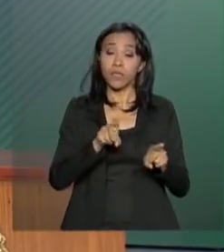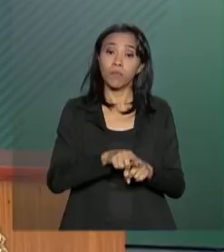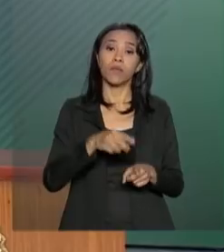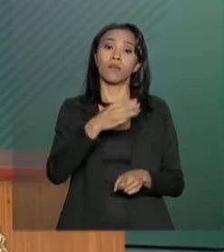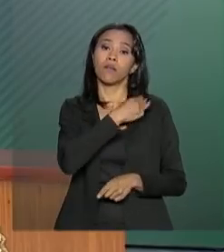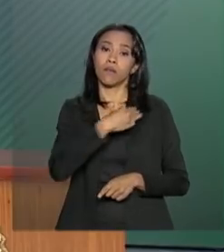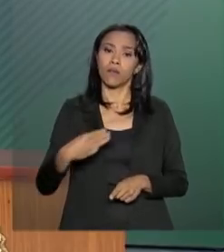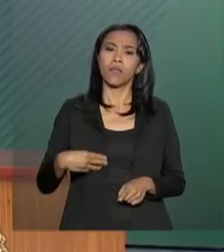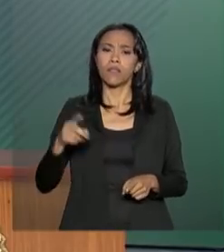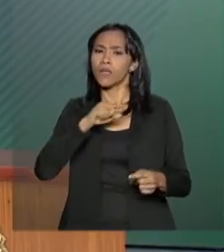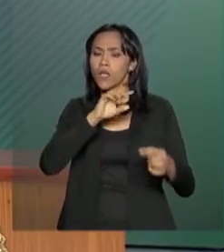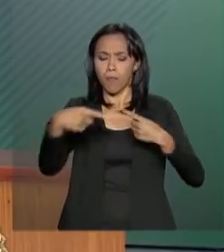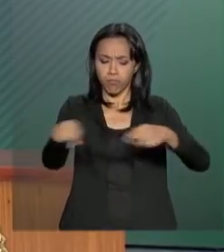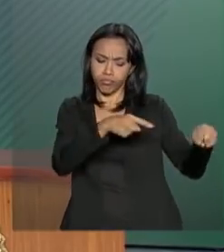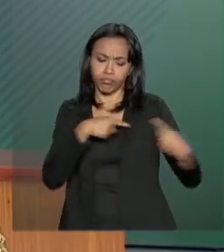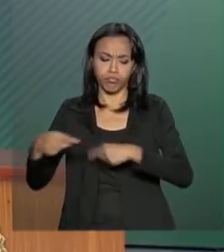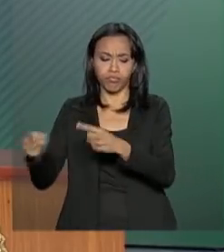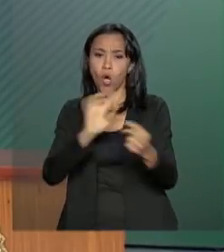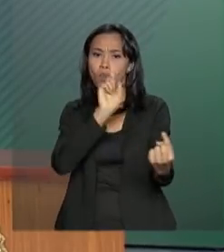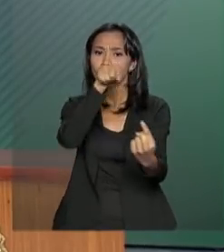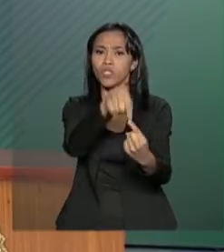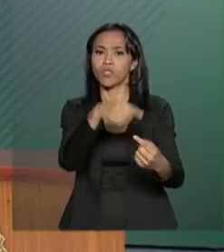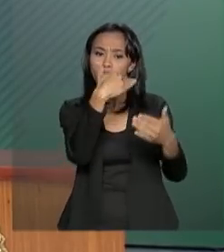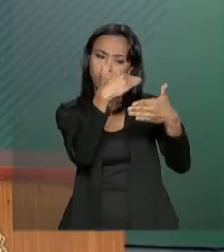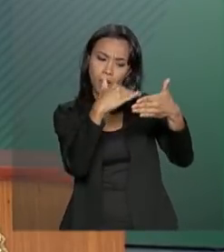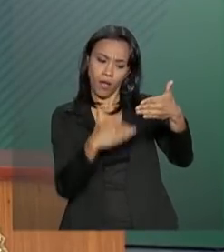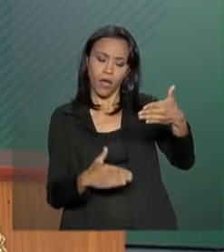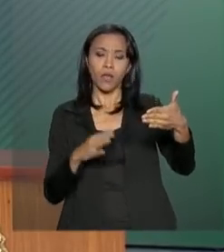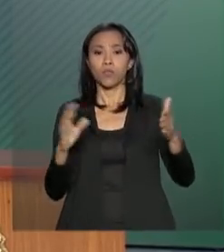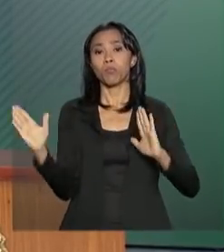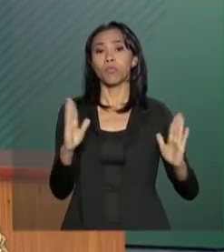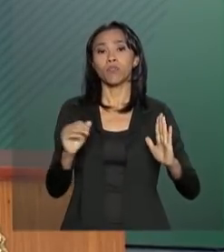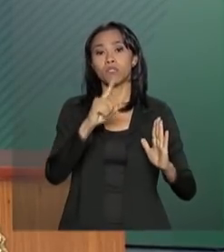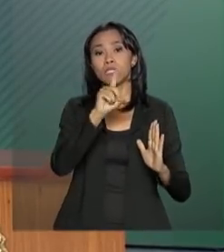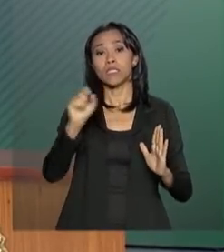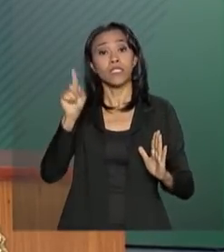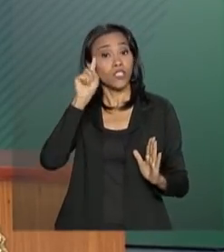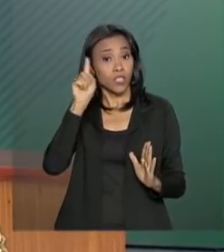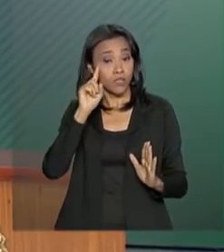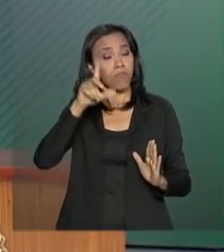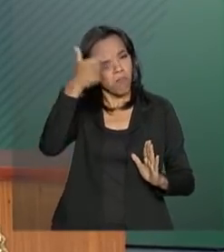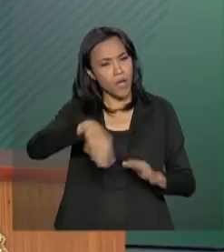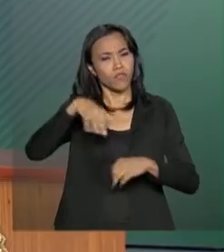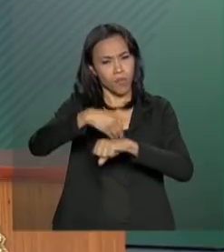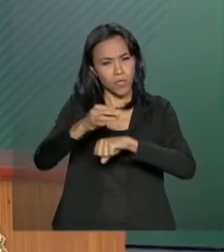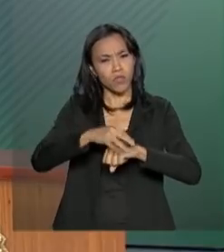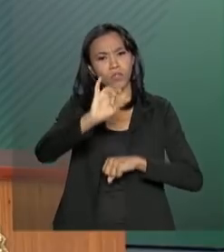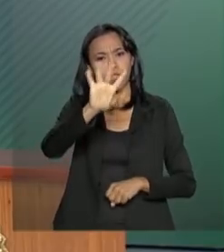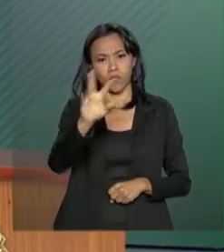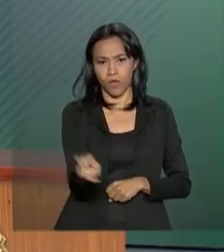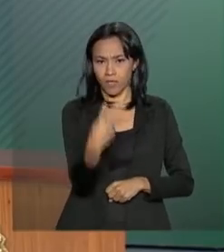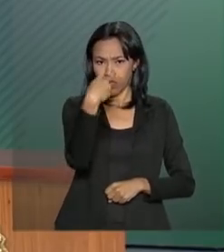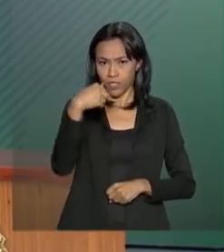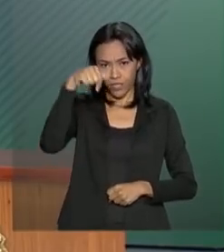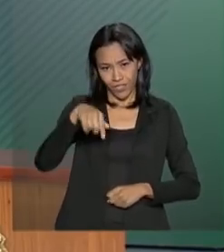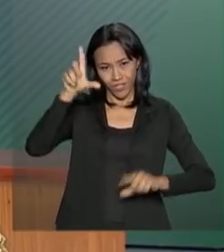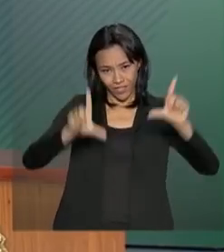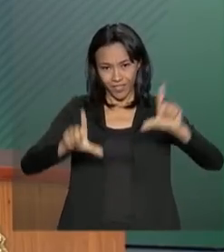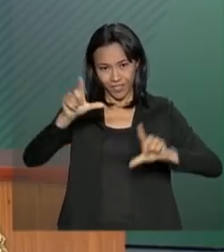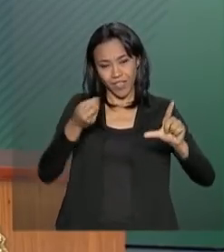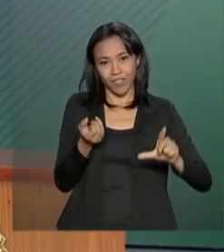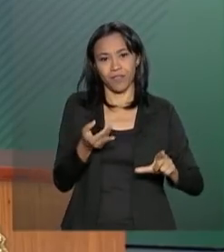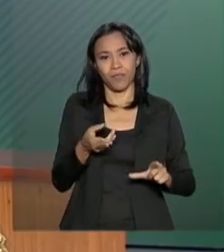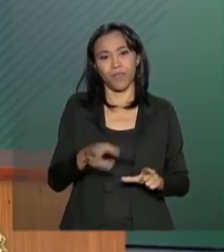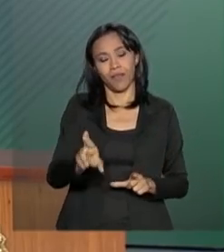medidas para os primeiros 100 dias de governo mais informações você acompanha ao longo da nossa programação não saia daí